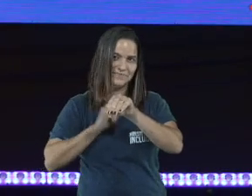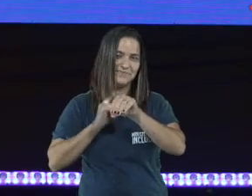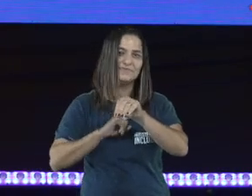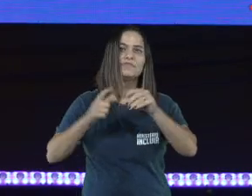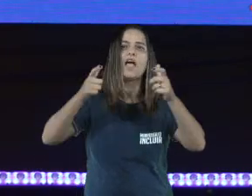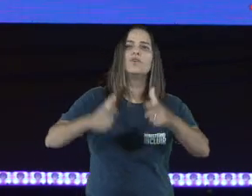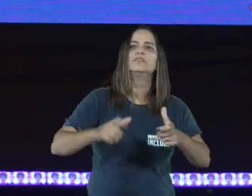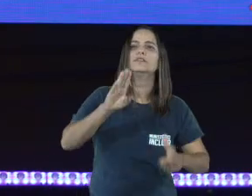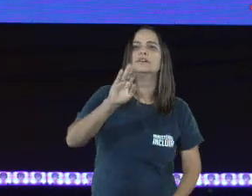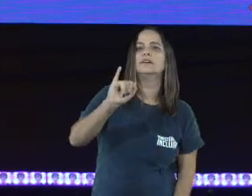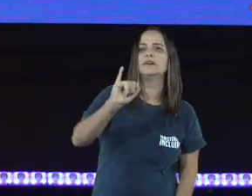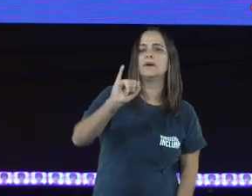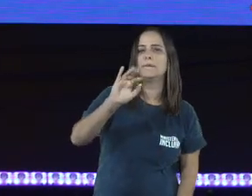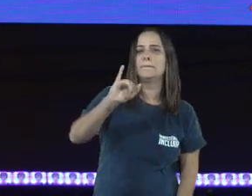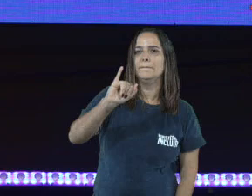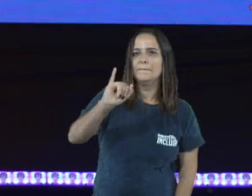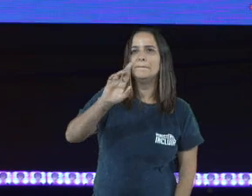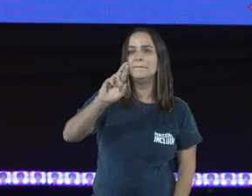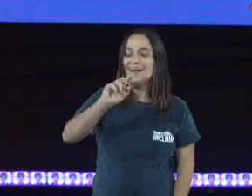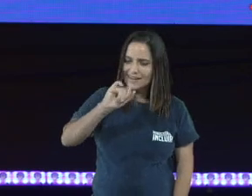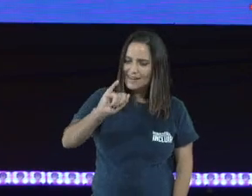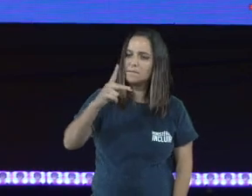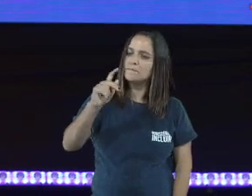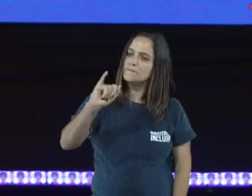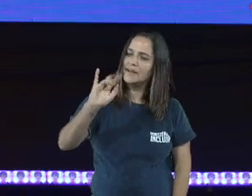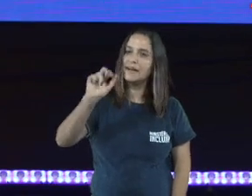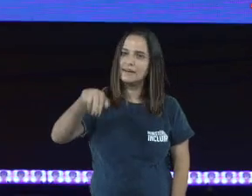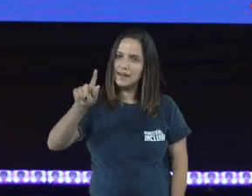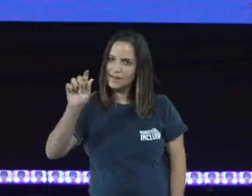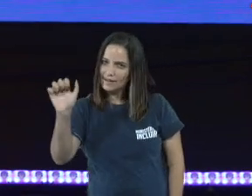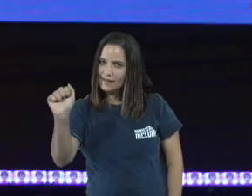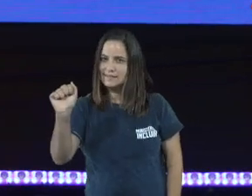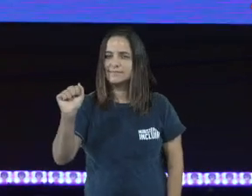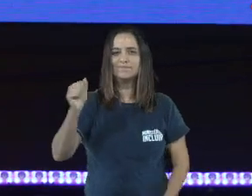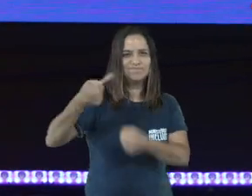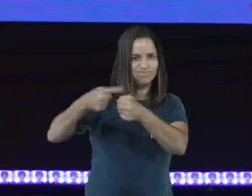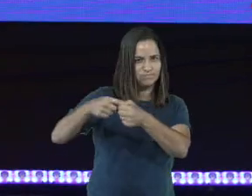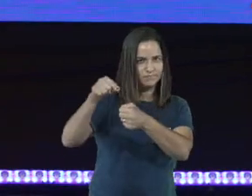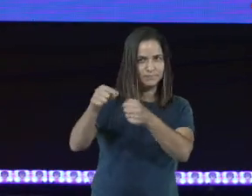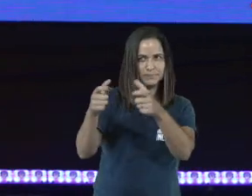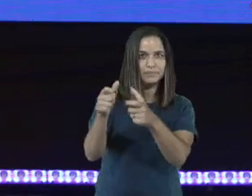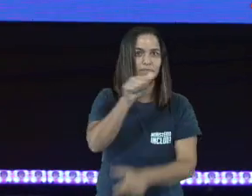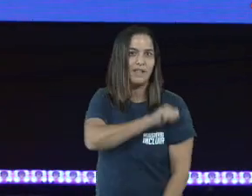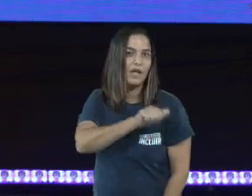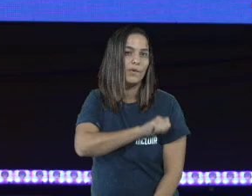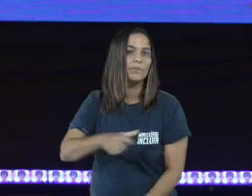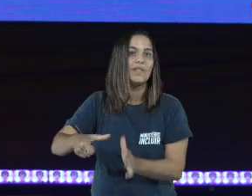eu morava na ilha Governador meus amigos tem aqui gente que me conhece desde a minha adolescência